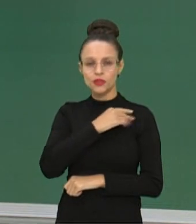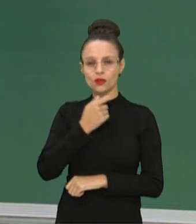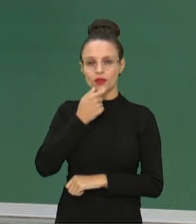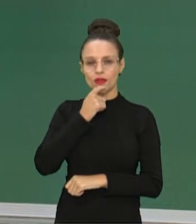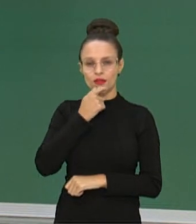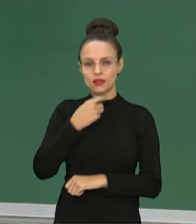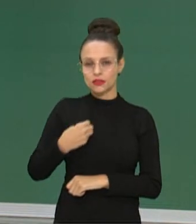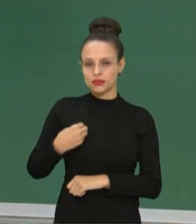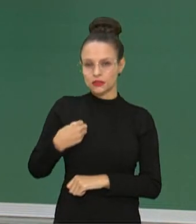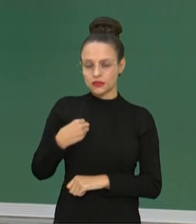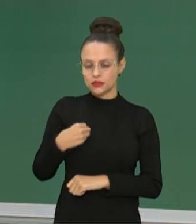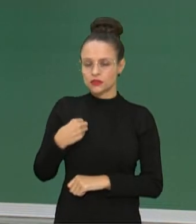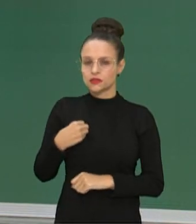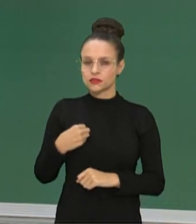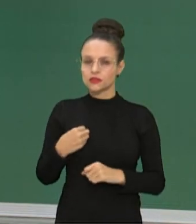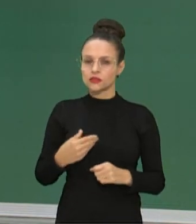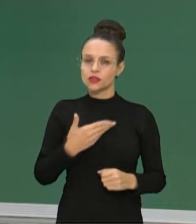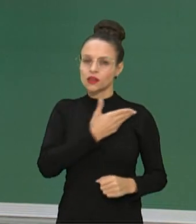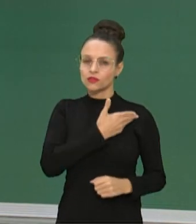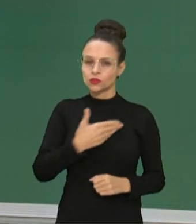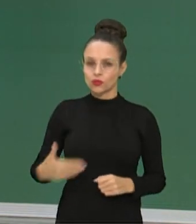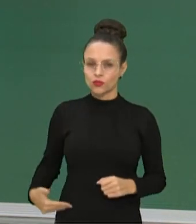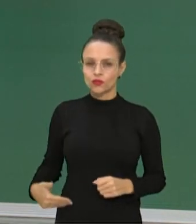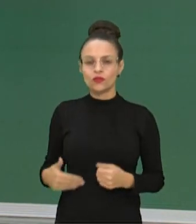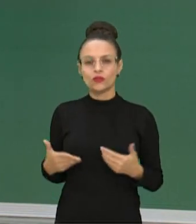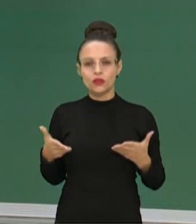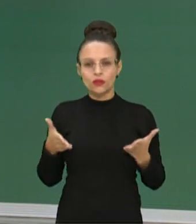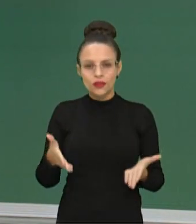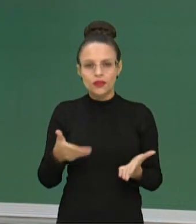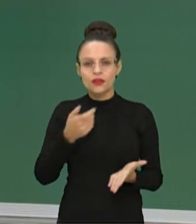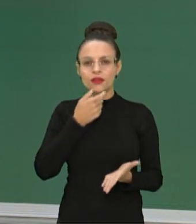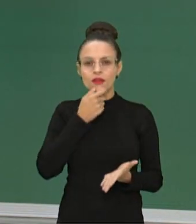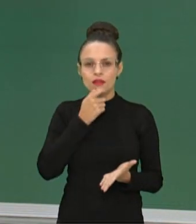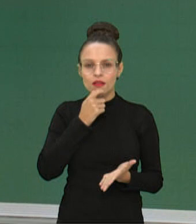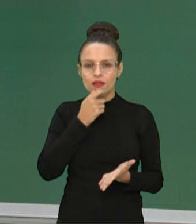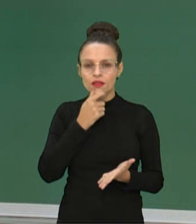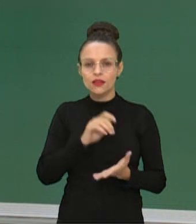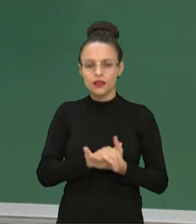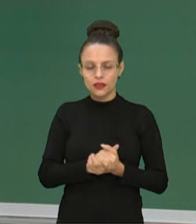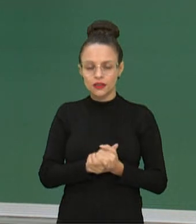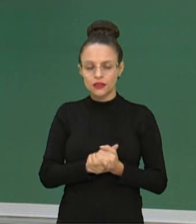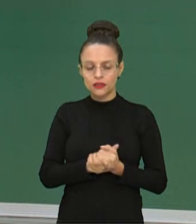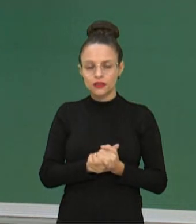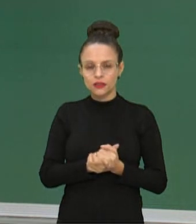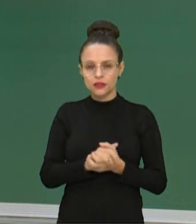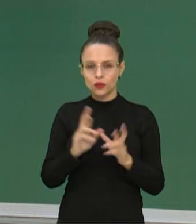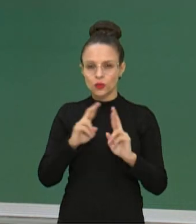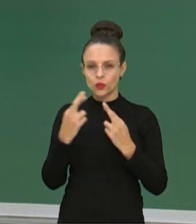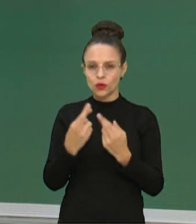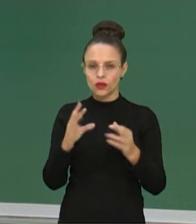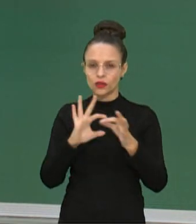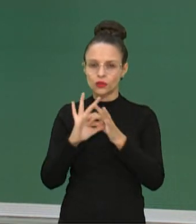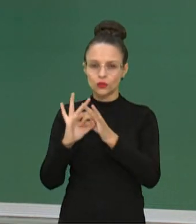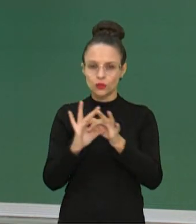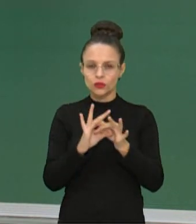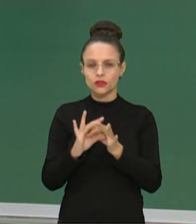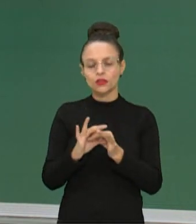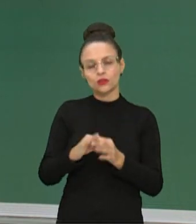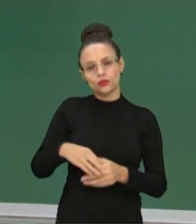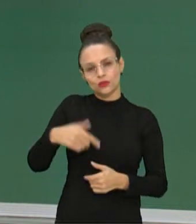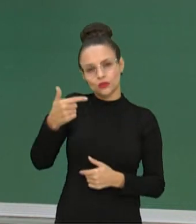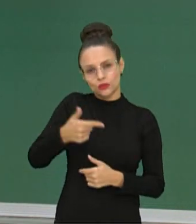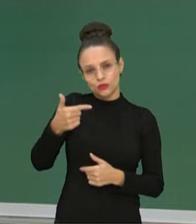estava comandando a Inglaterra, o Reino Unido, na realidade, né, durante a Segunda Guerra Mundial, e ele faz